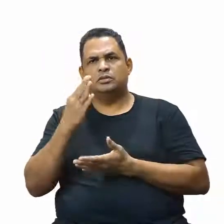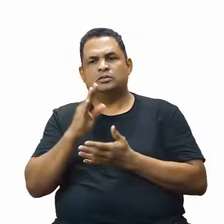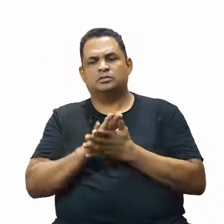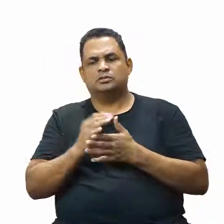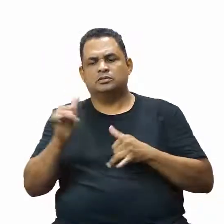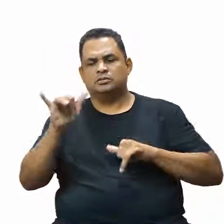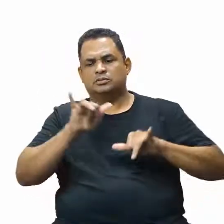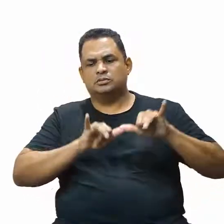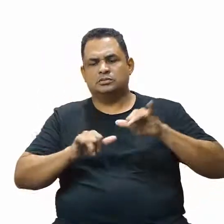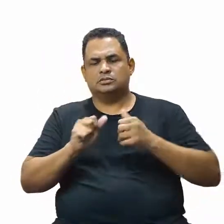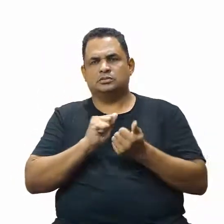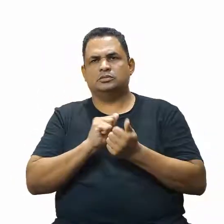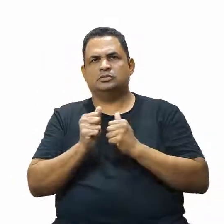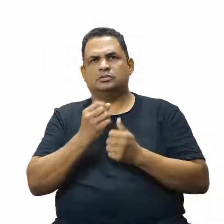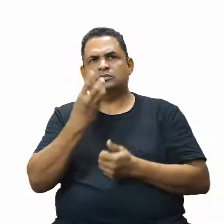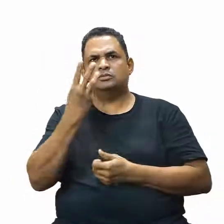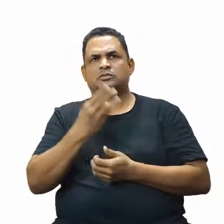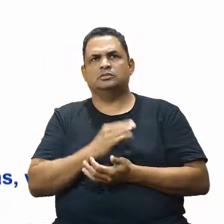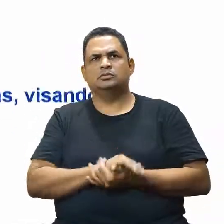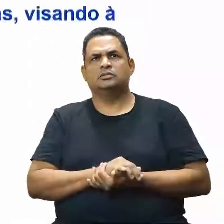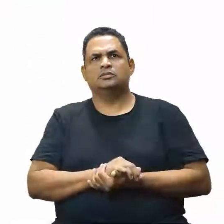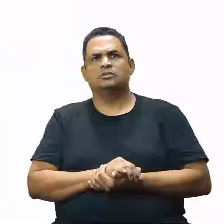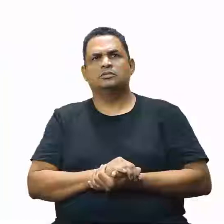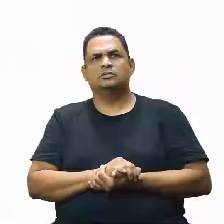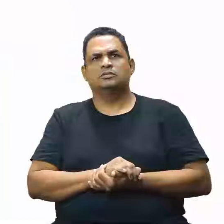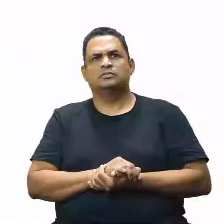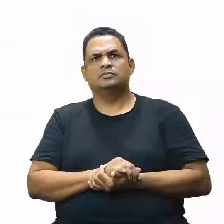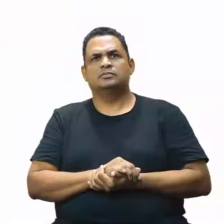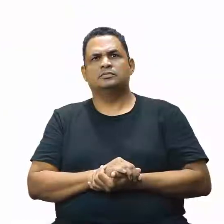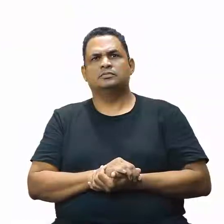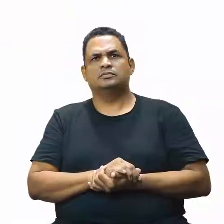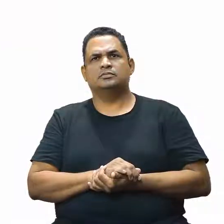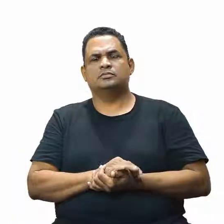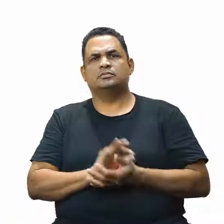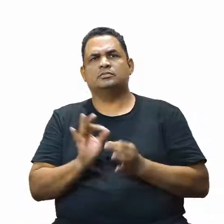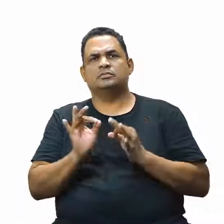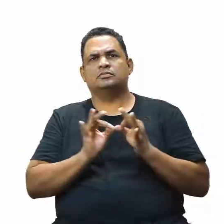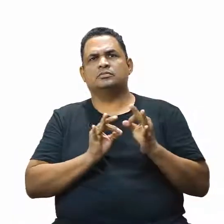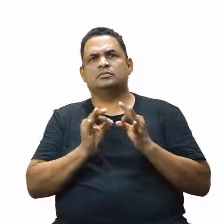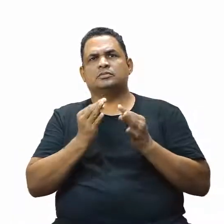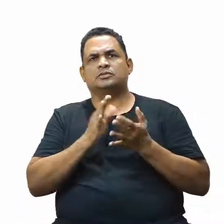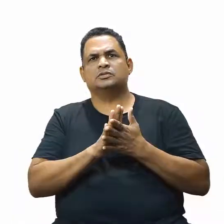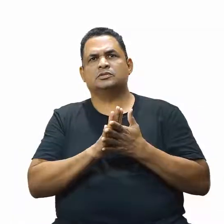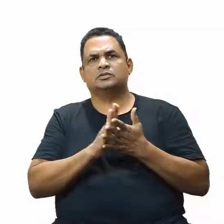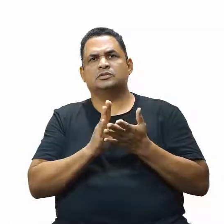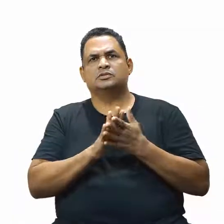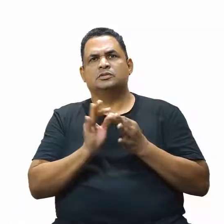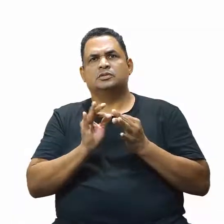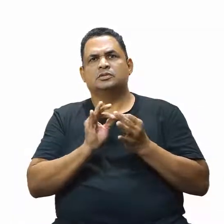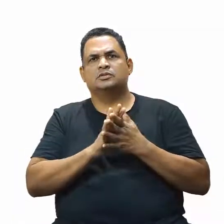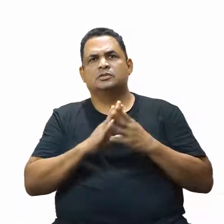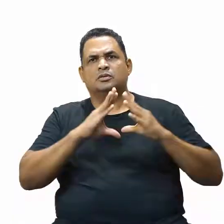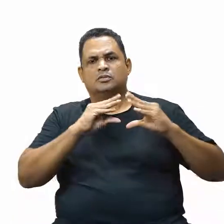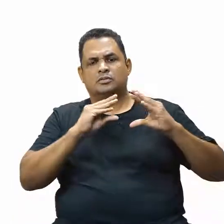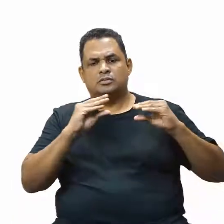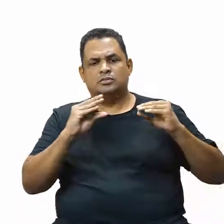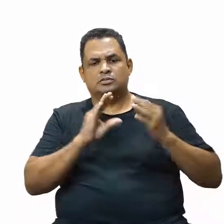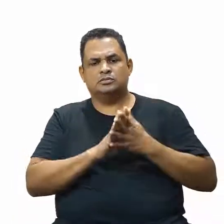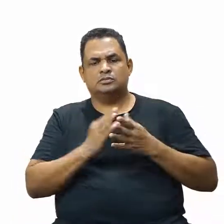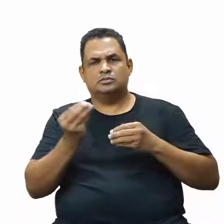químico. Vamos aqui. Controle cultural. Consiste no manejo adequado da adubação das